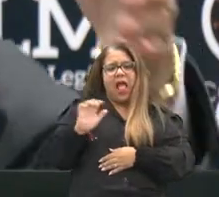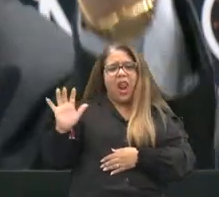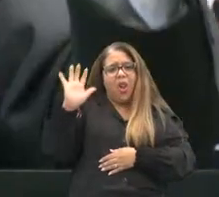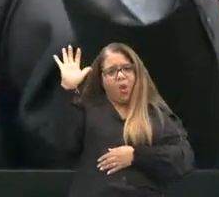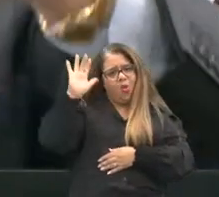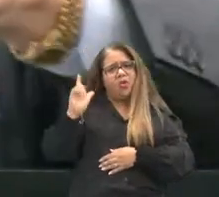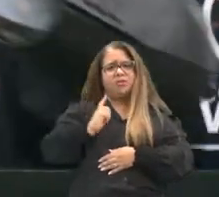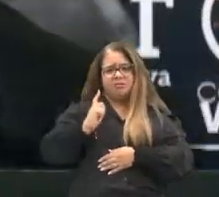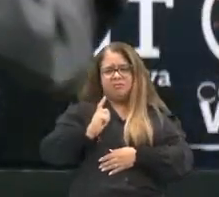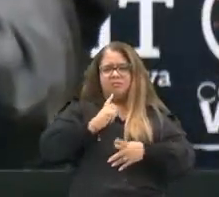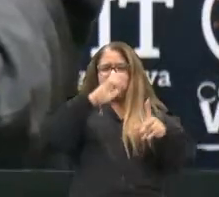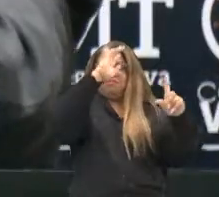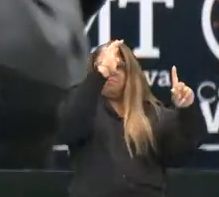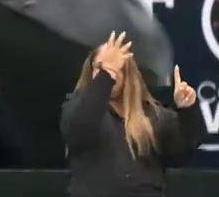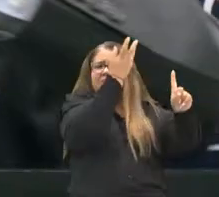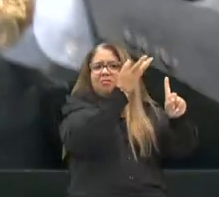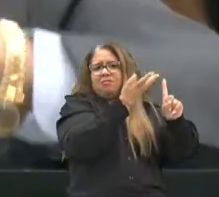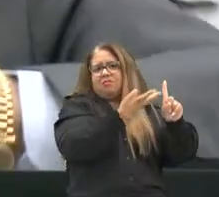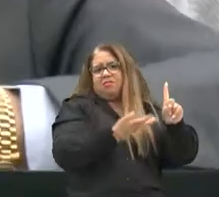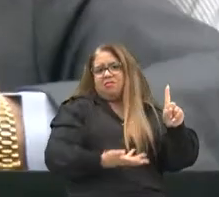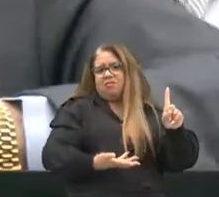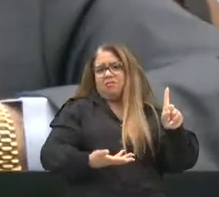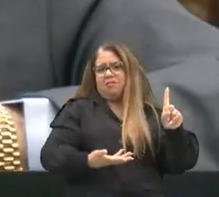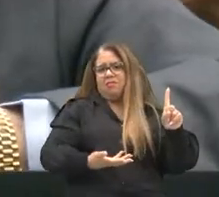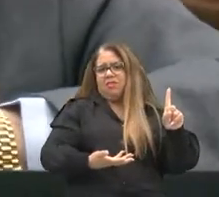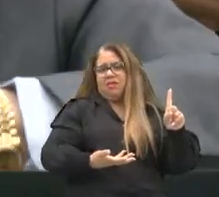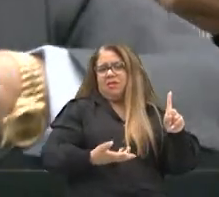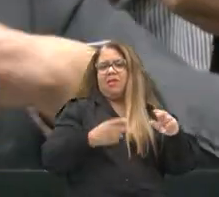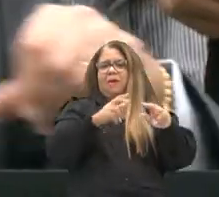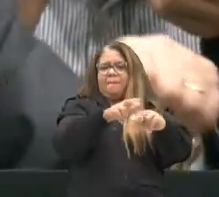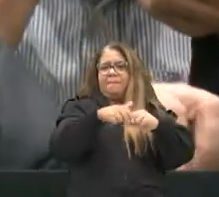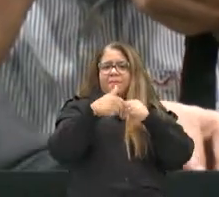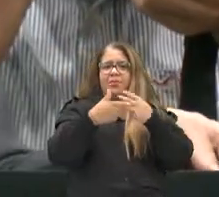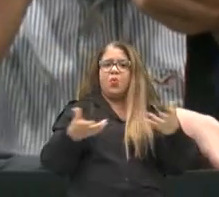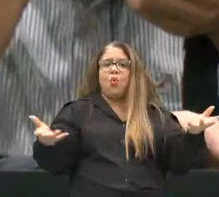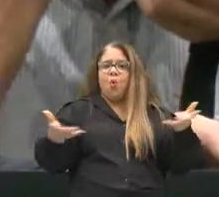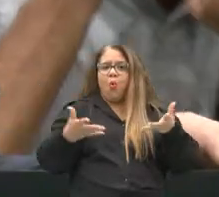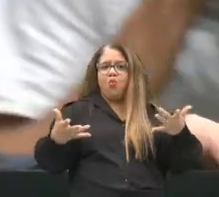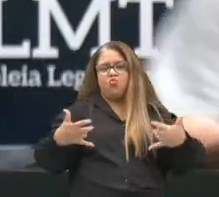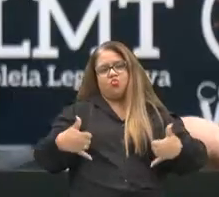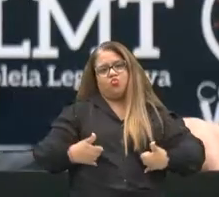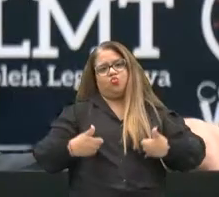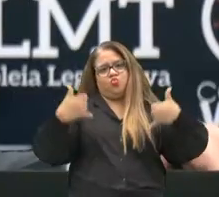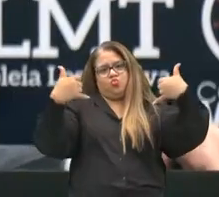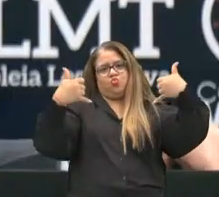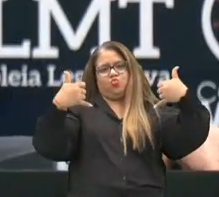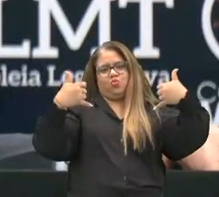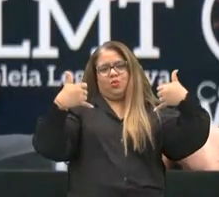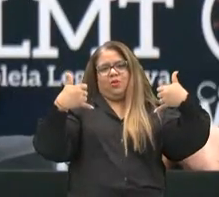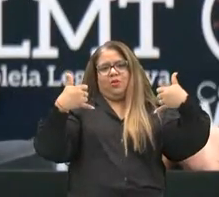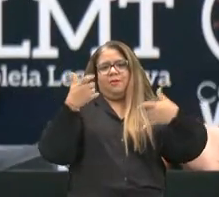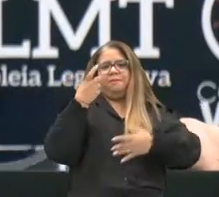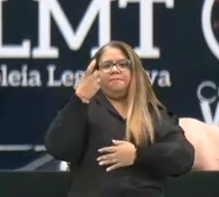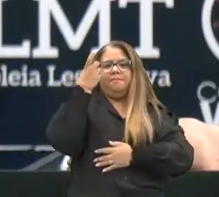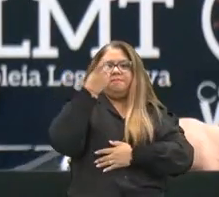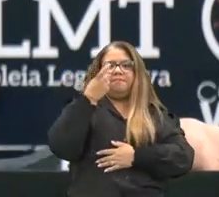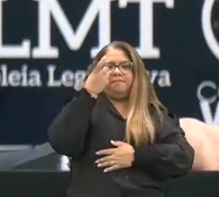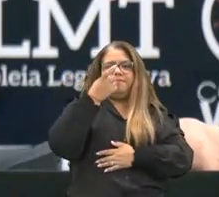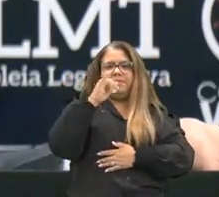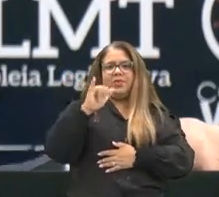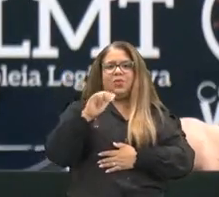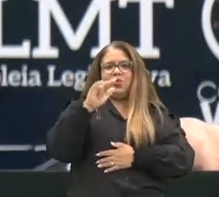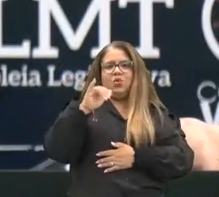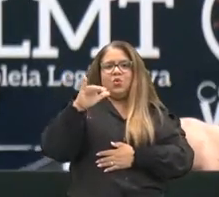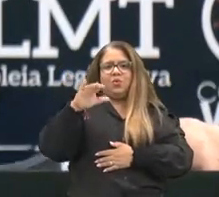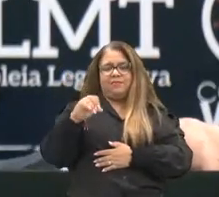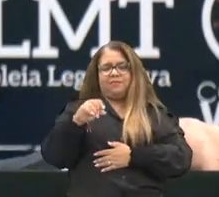nós temos que dar o devido valor àqueles que merecem. Por isso eu me sinto orgulhoso, deputado Júlio Campos, demais